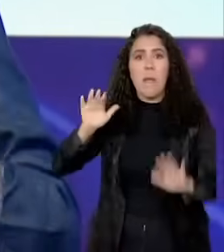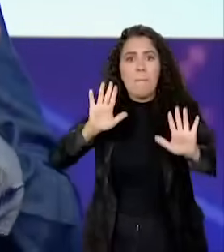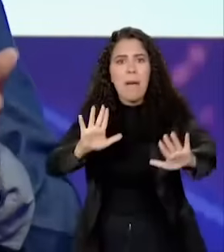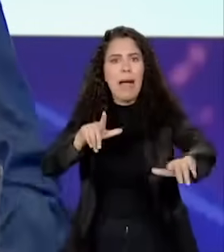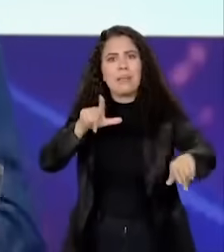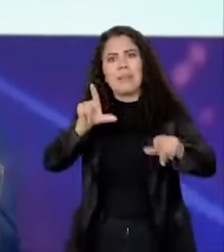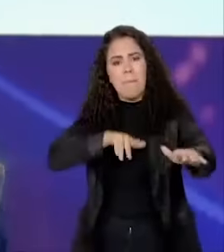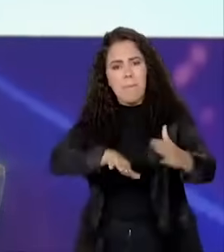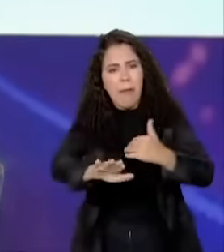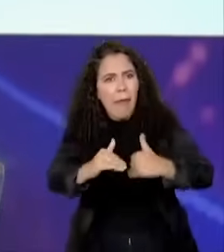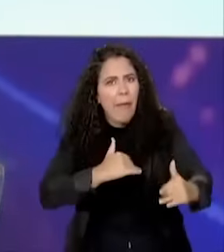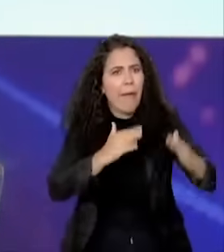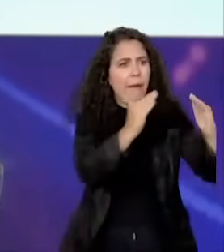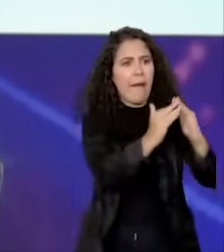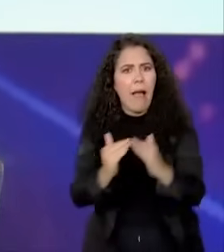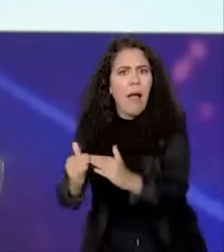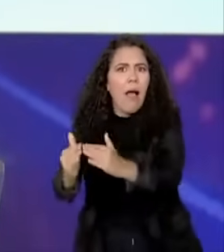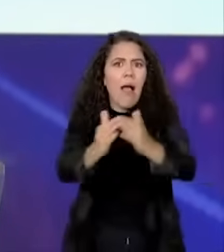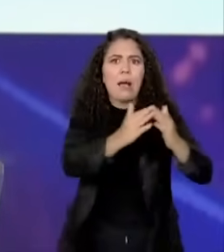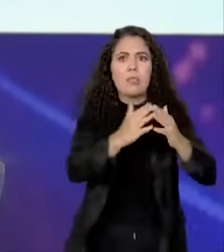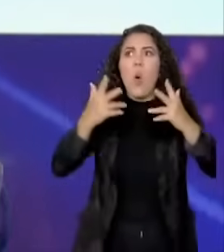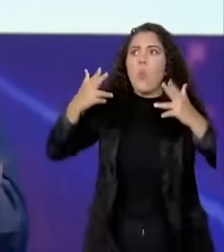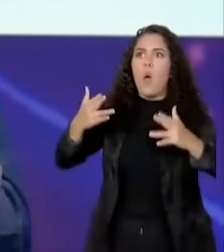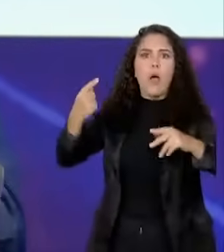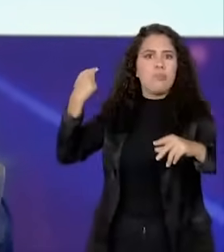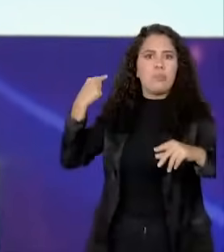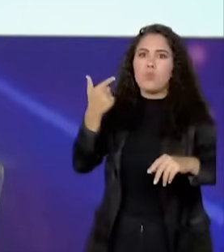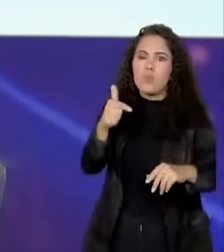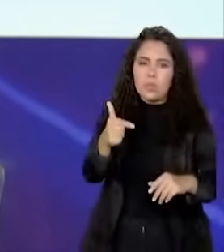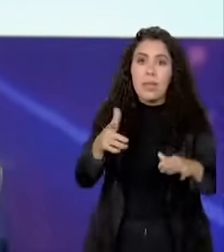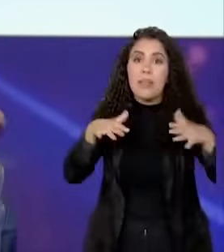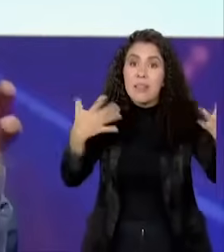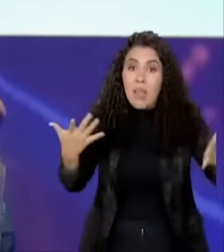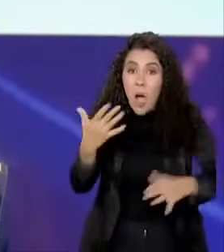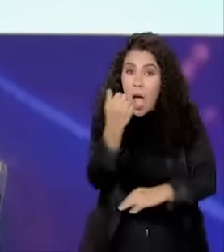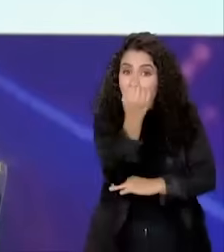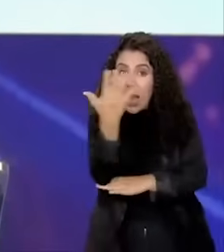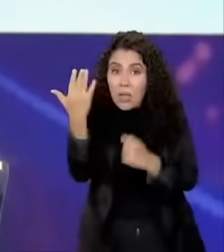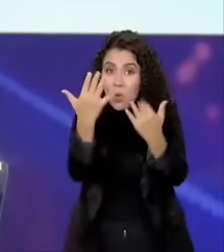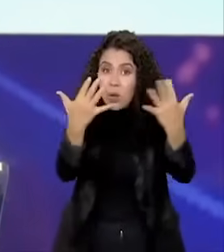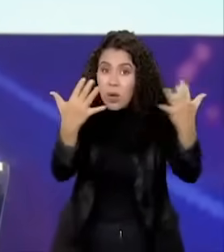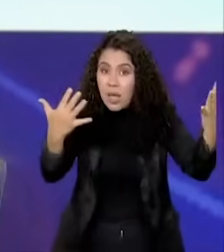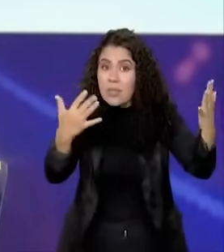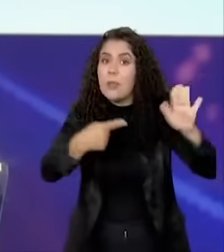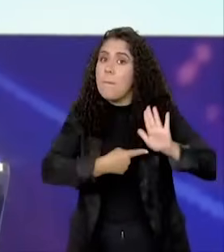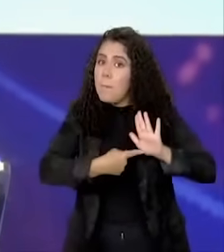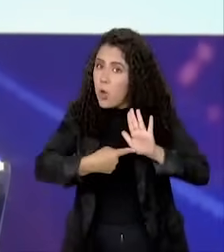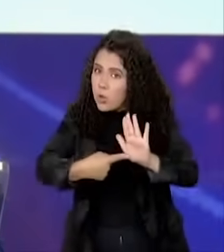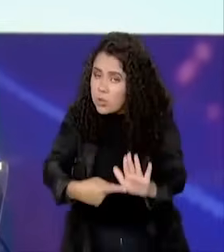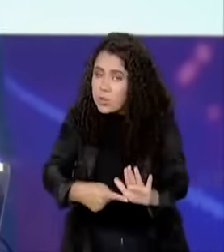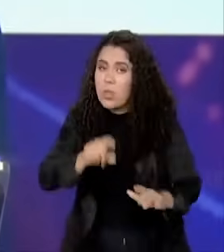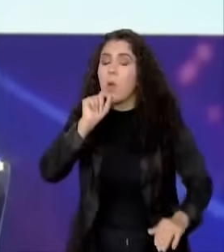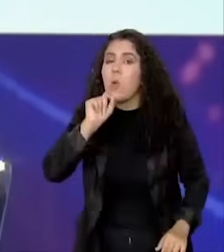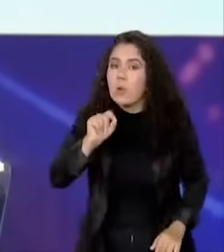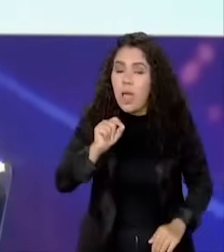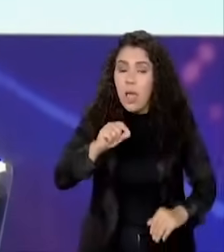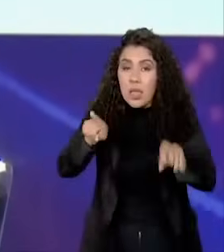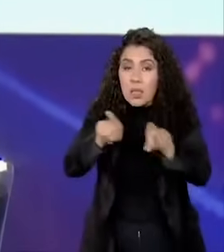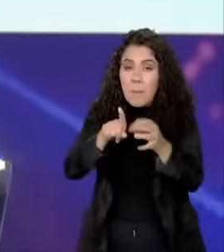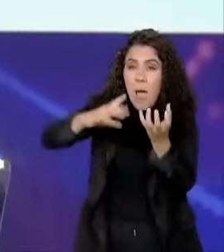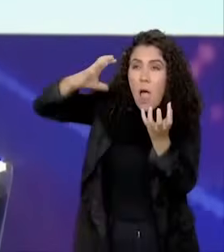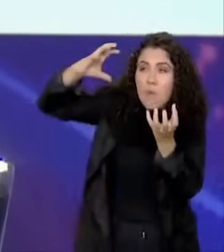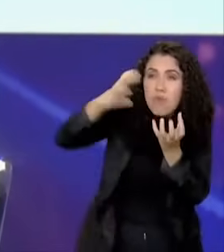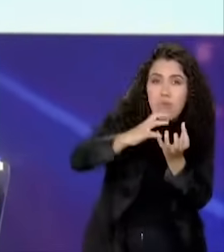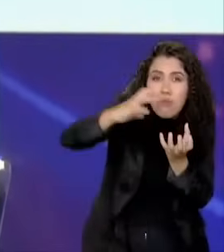de casa que tem hoje. Então a natureza ela está se manifestando em vários países. E o aquecimento global é